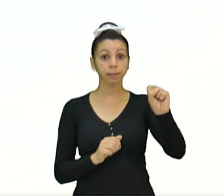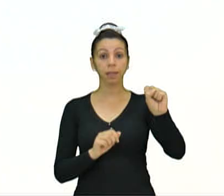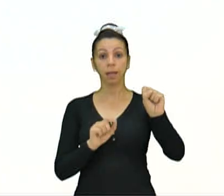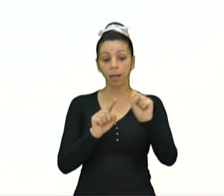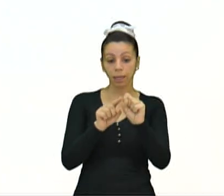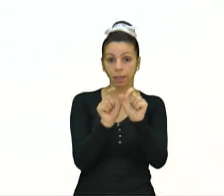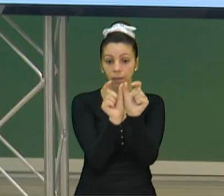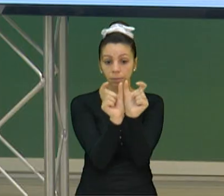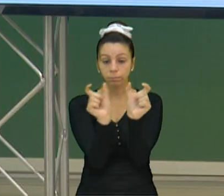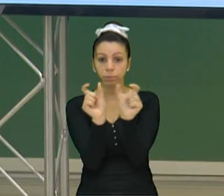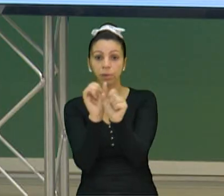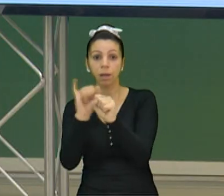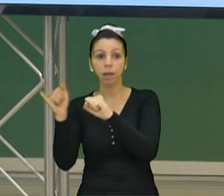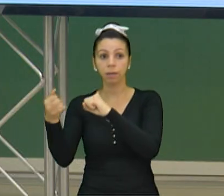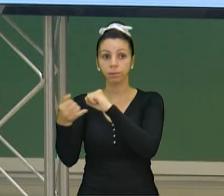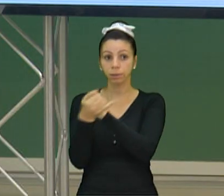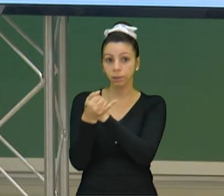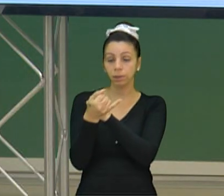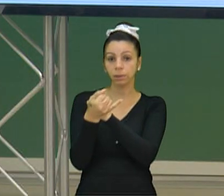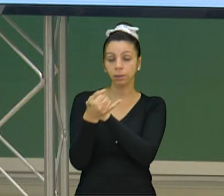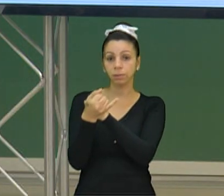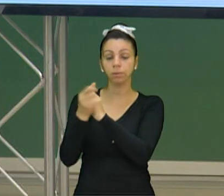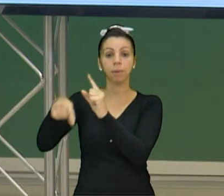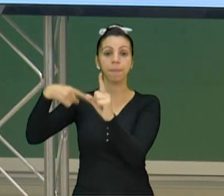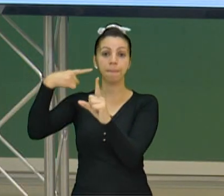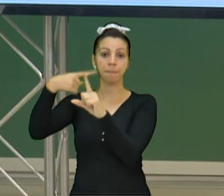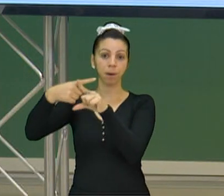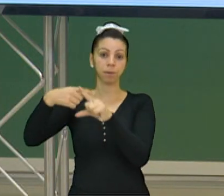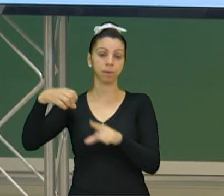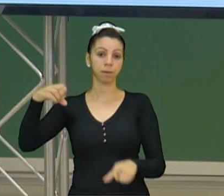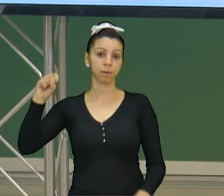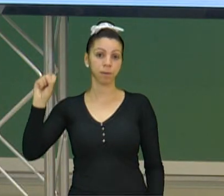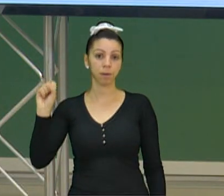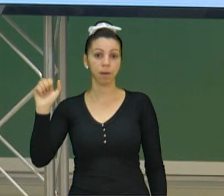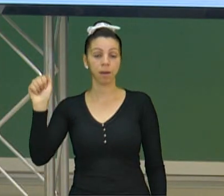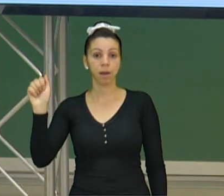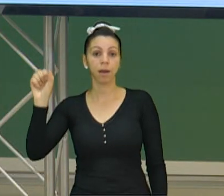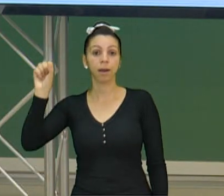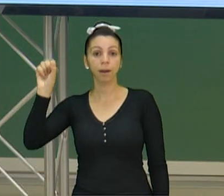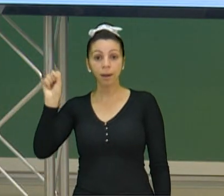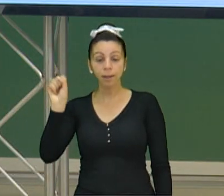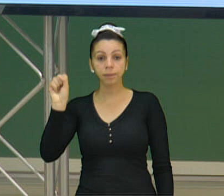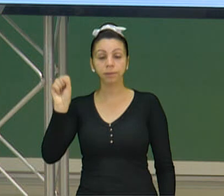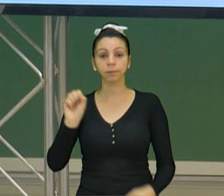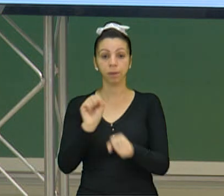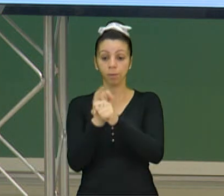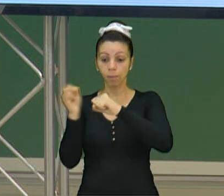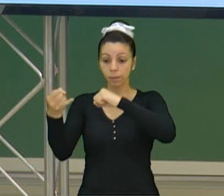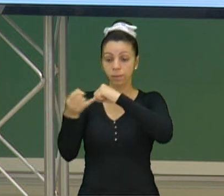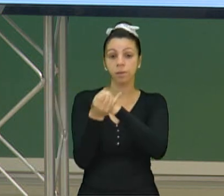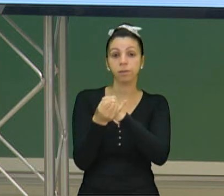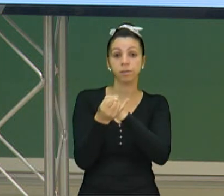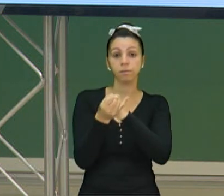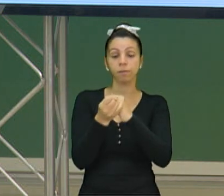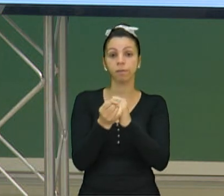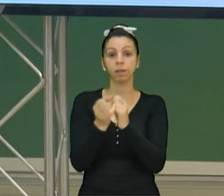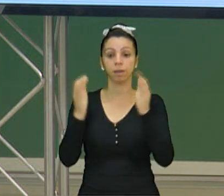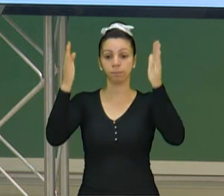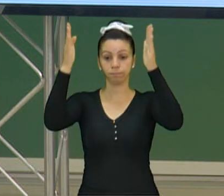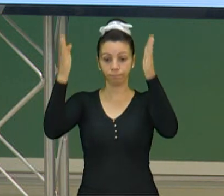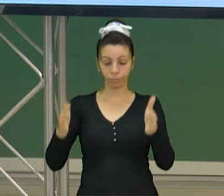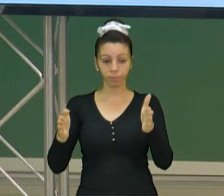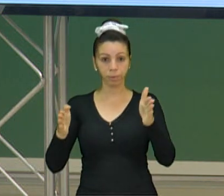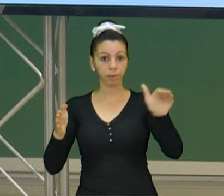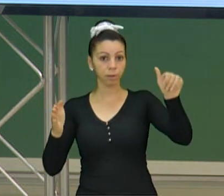as, que significa quanto, beleza? O adjetivo ele sempre vem no meio, entre o as e o as, tão quanto.